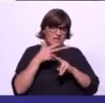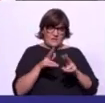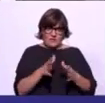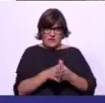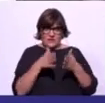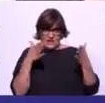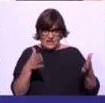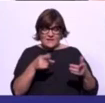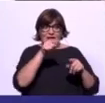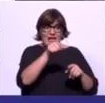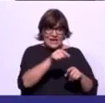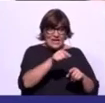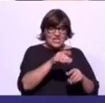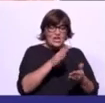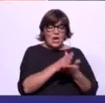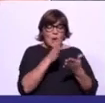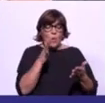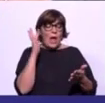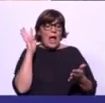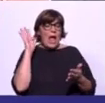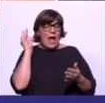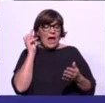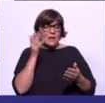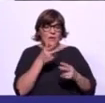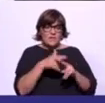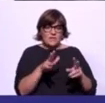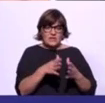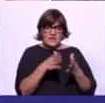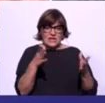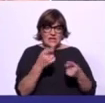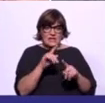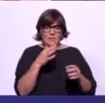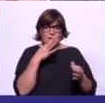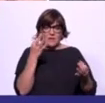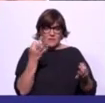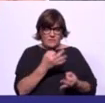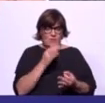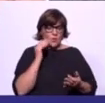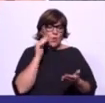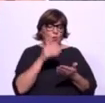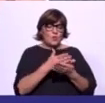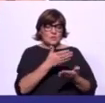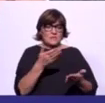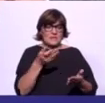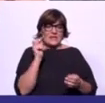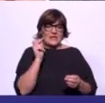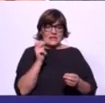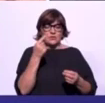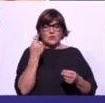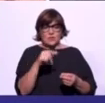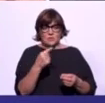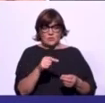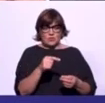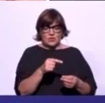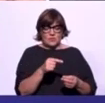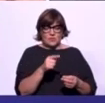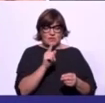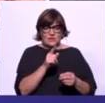grande. Nesta, conforme se vê, a diferença não é tão grande, mas a verdade é que nos últimos 17 anos temos então os